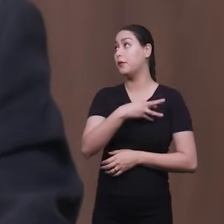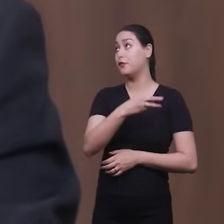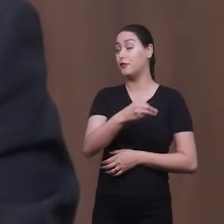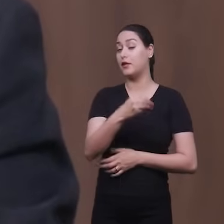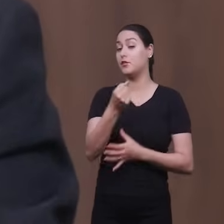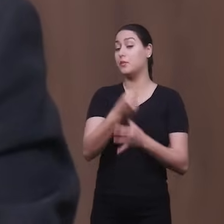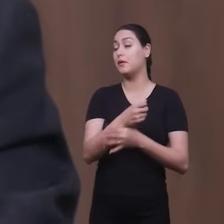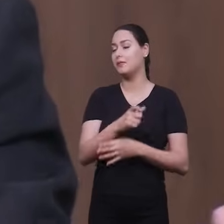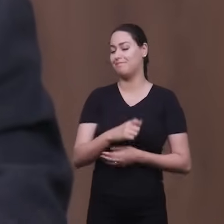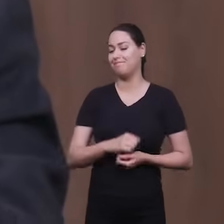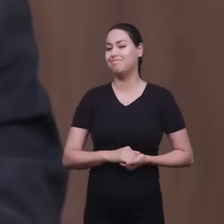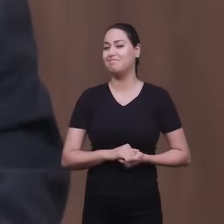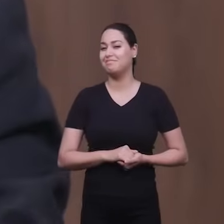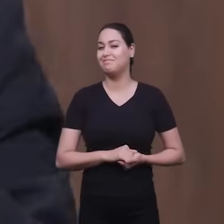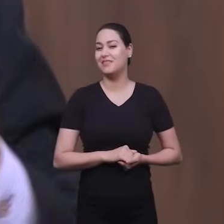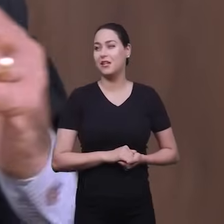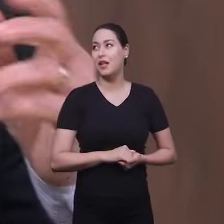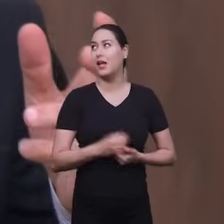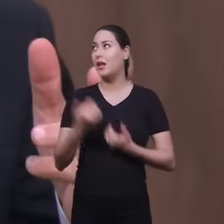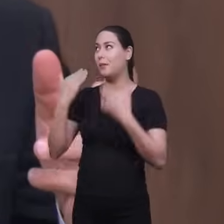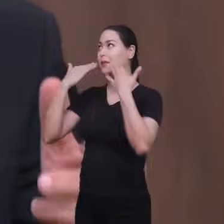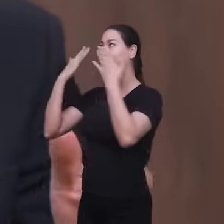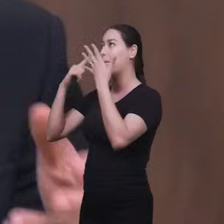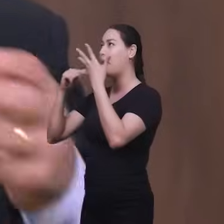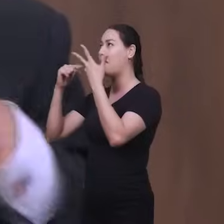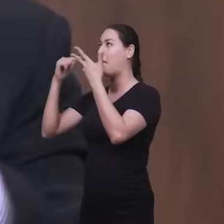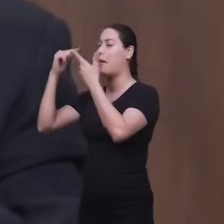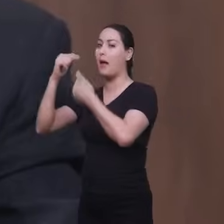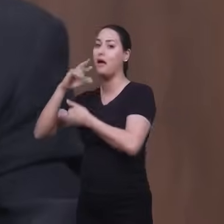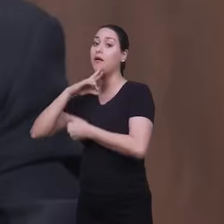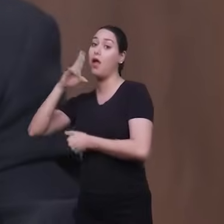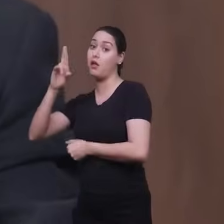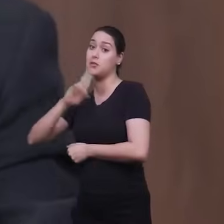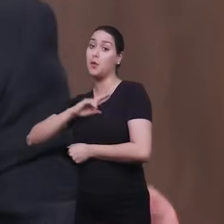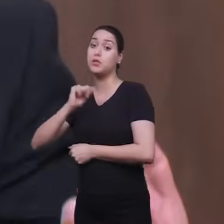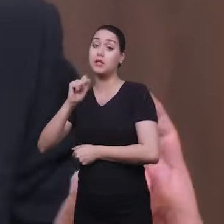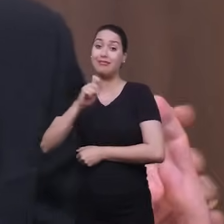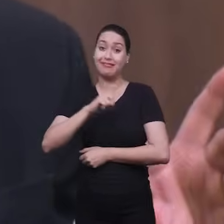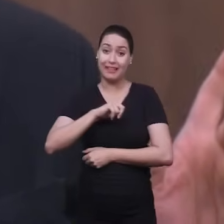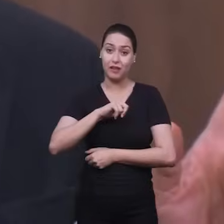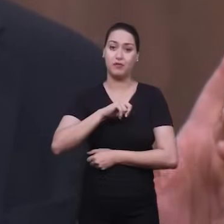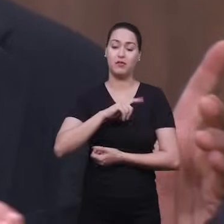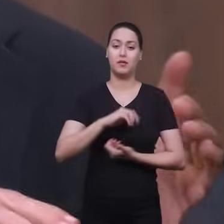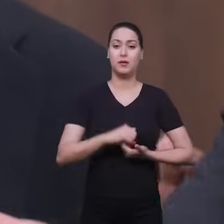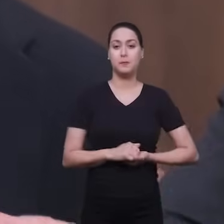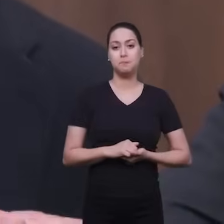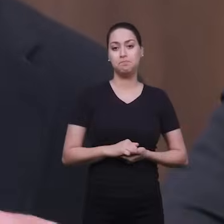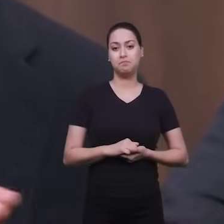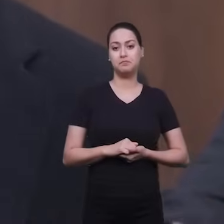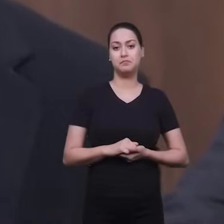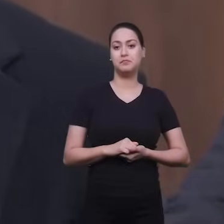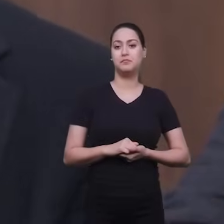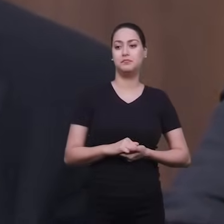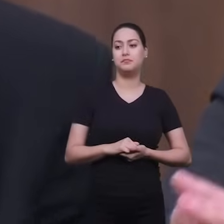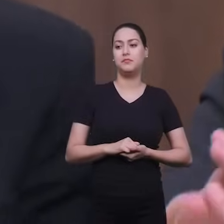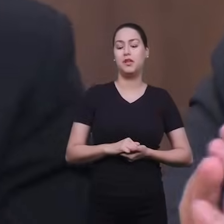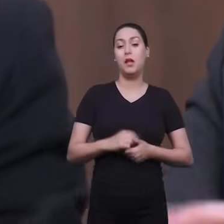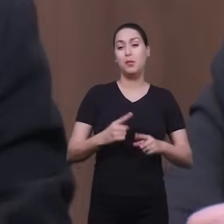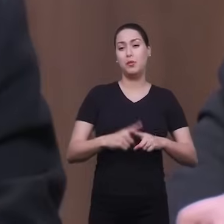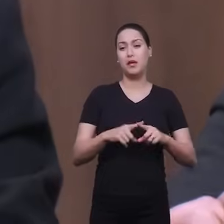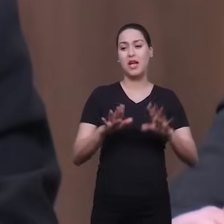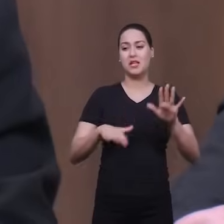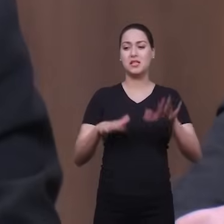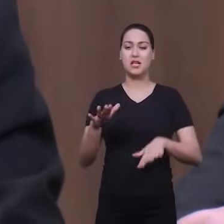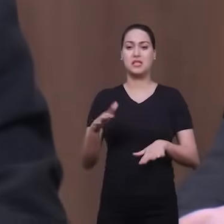o meu caminho então ele soube Colocar diante do Senhor e ele teve a resposta daquele às vezes nós somos como pastores